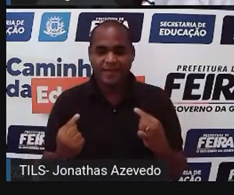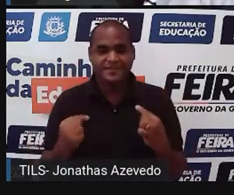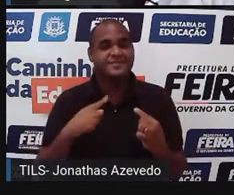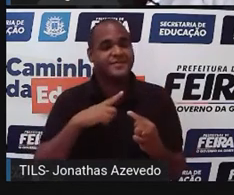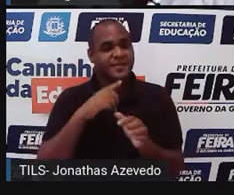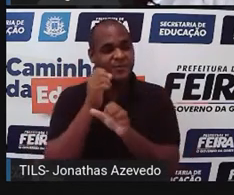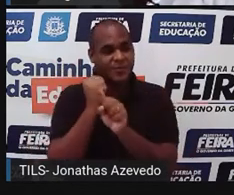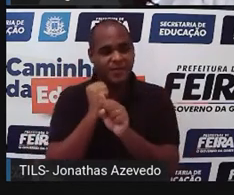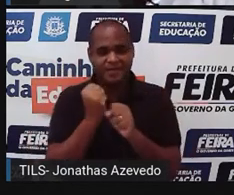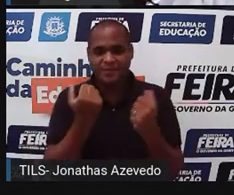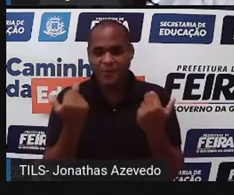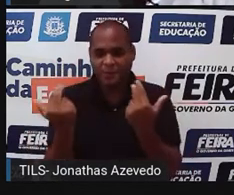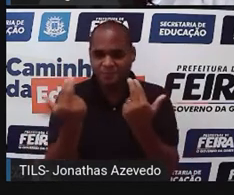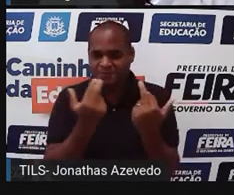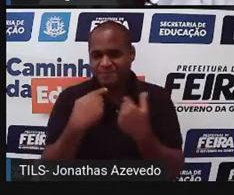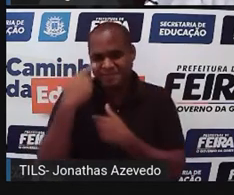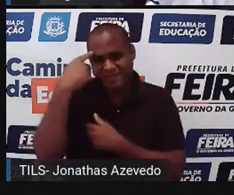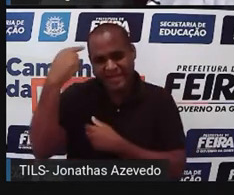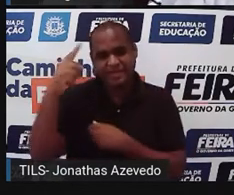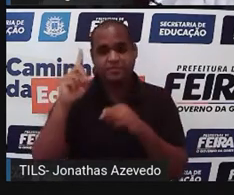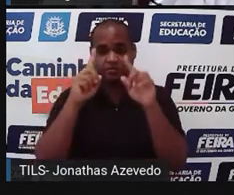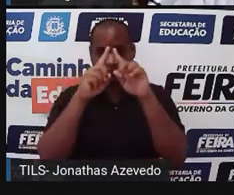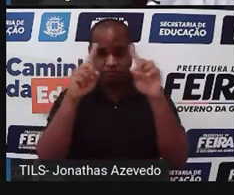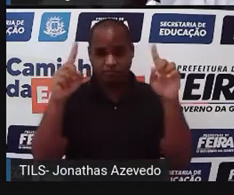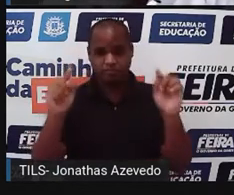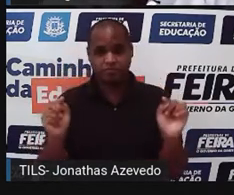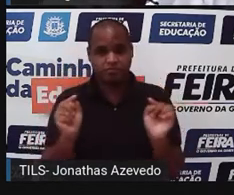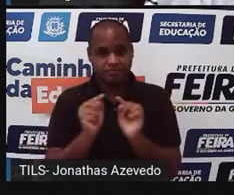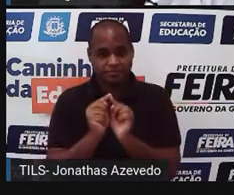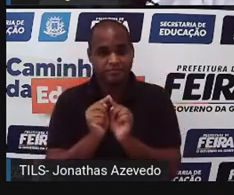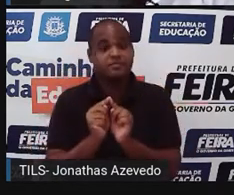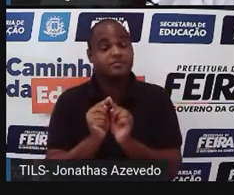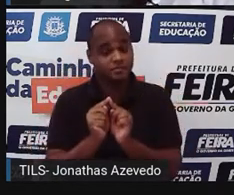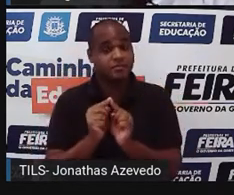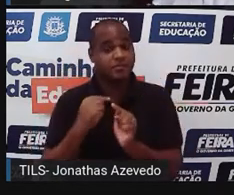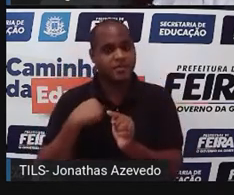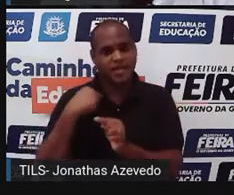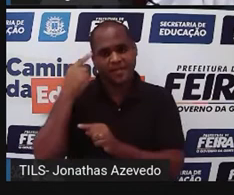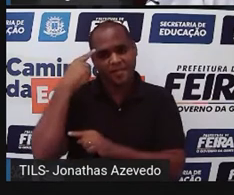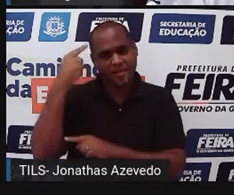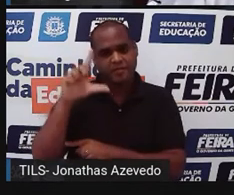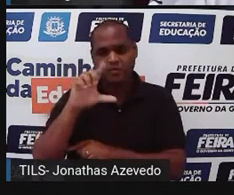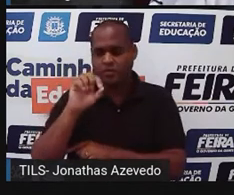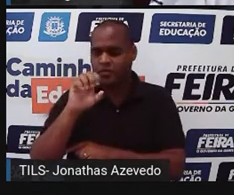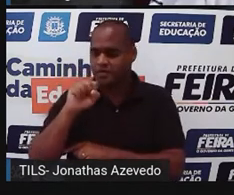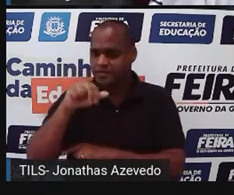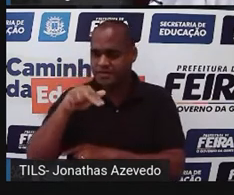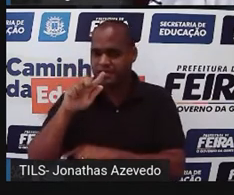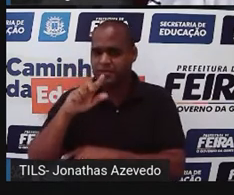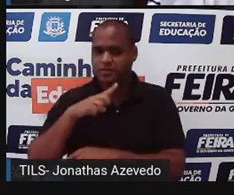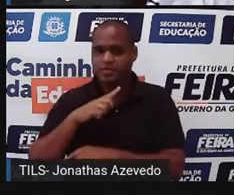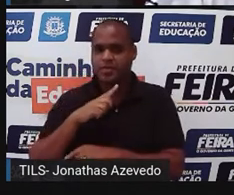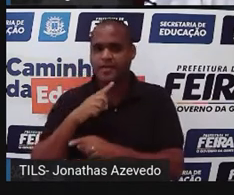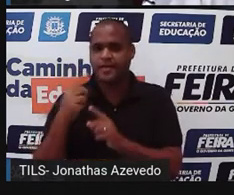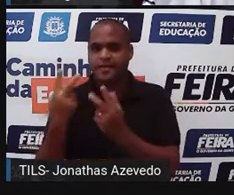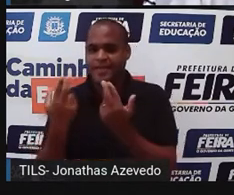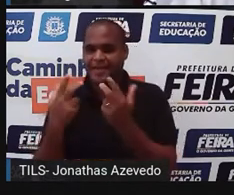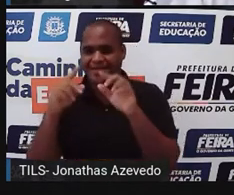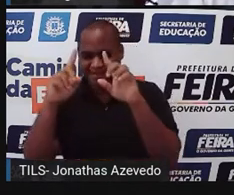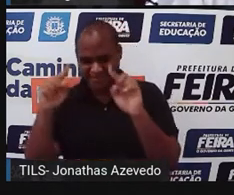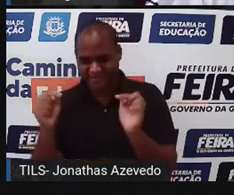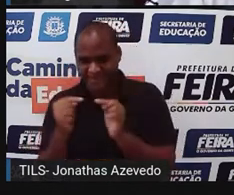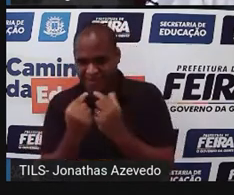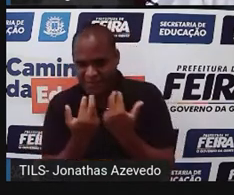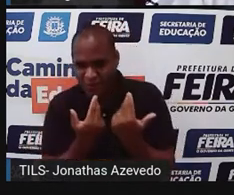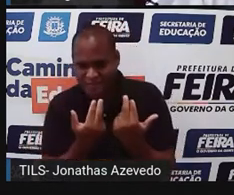a gente pensa logo no quadrado Beleza o quadrado é um losango Mas nem todo losango é um quadrado